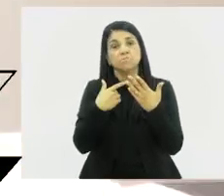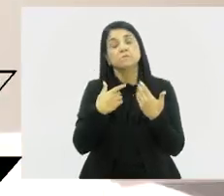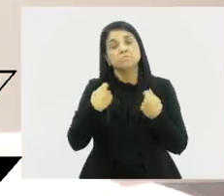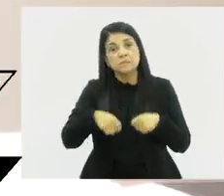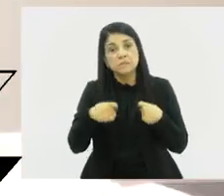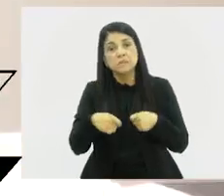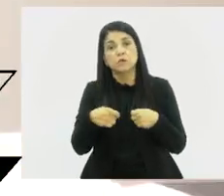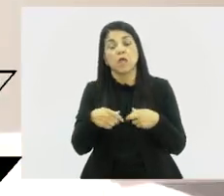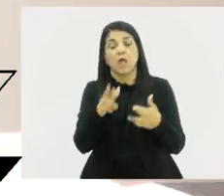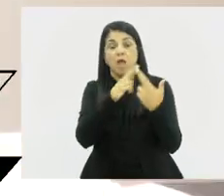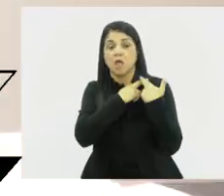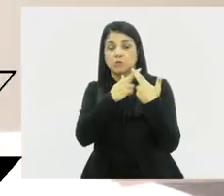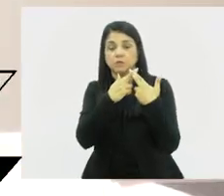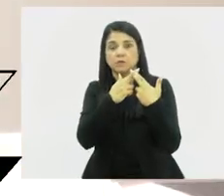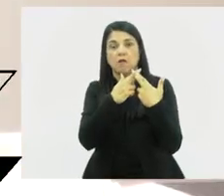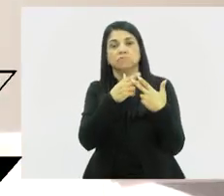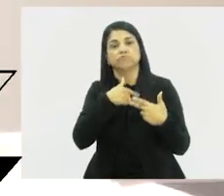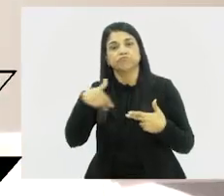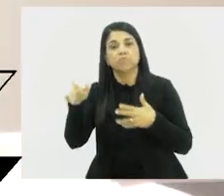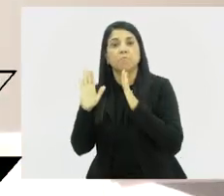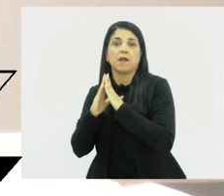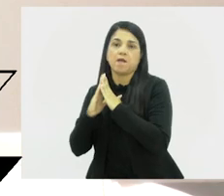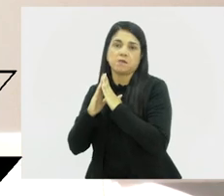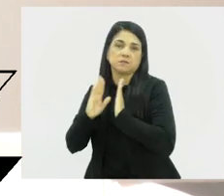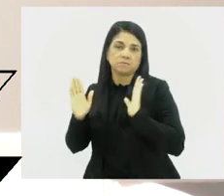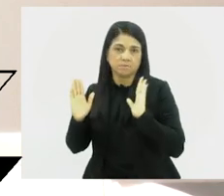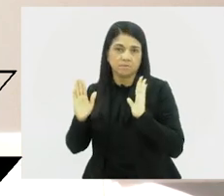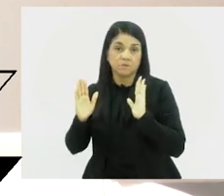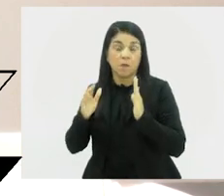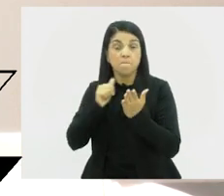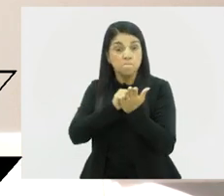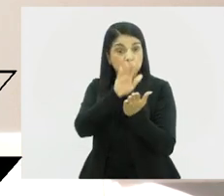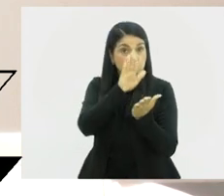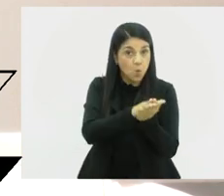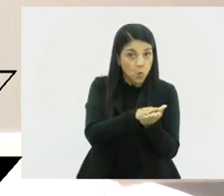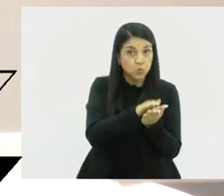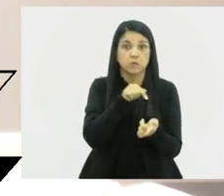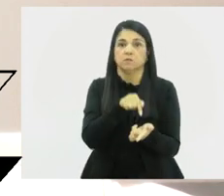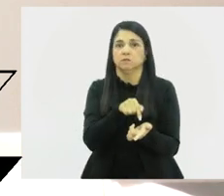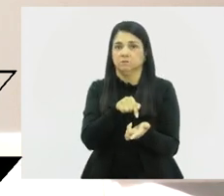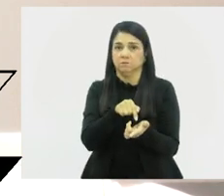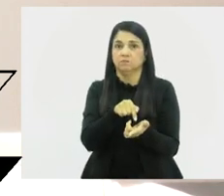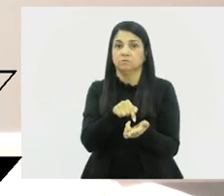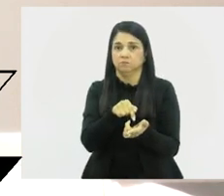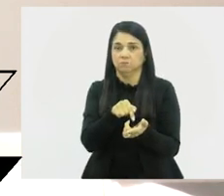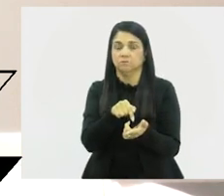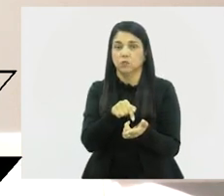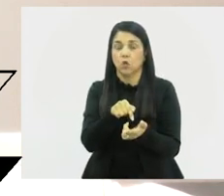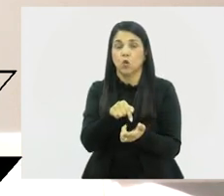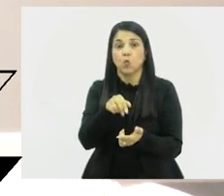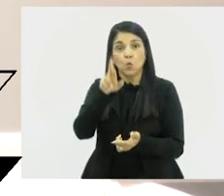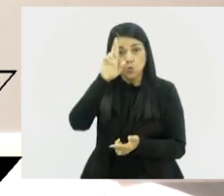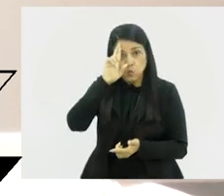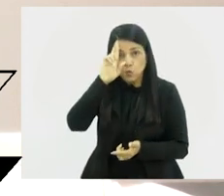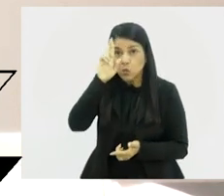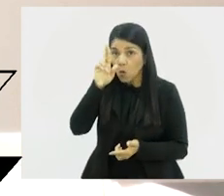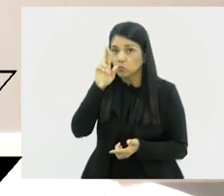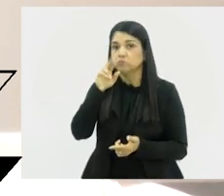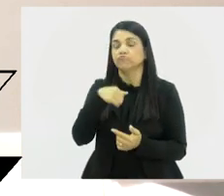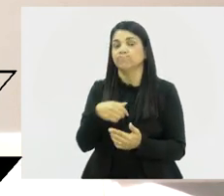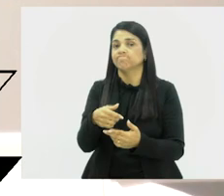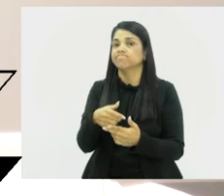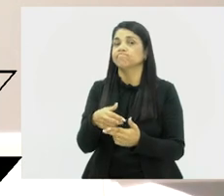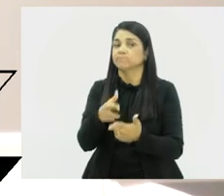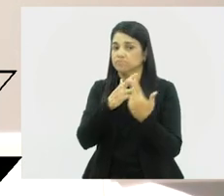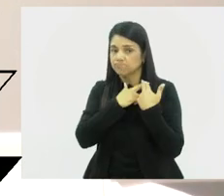a lei diz mais, não é só multa. Né? O dono ou o tutor são responsáveis por ressarcir